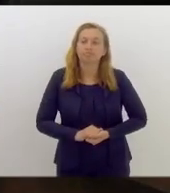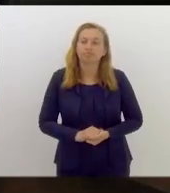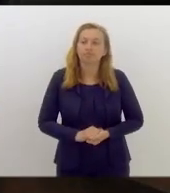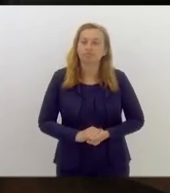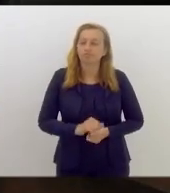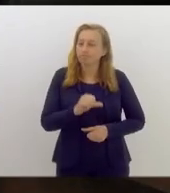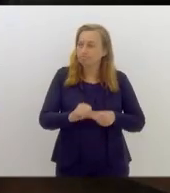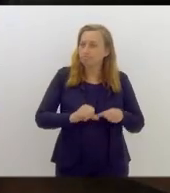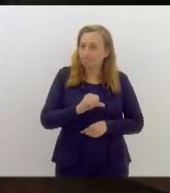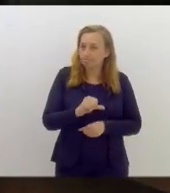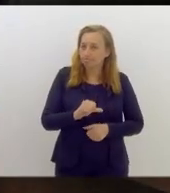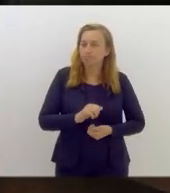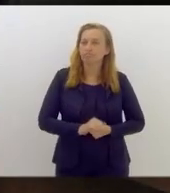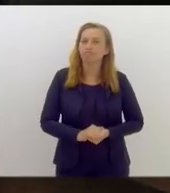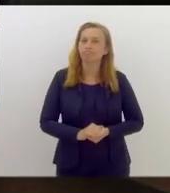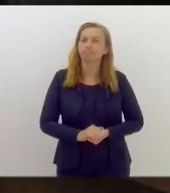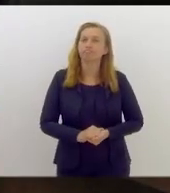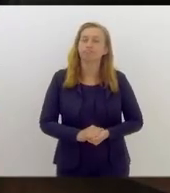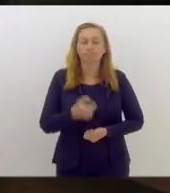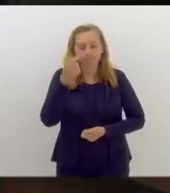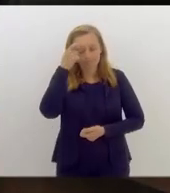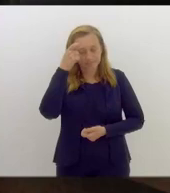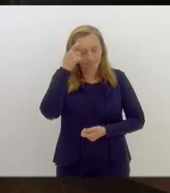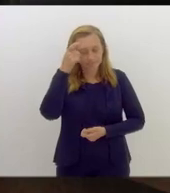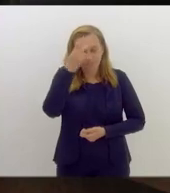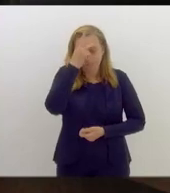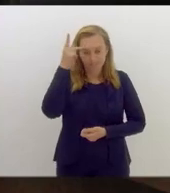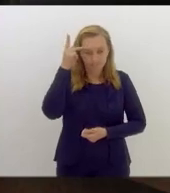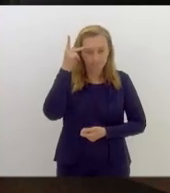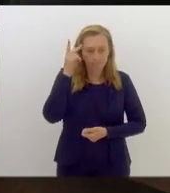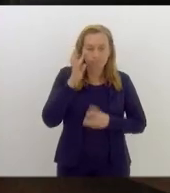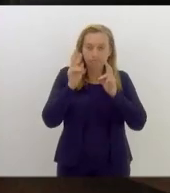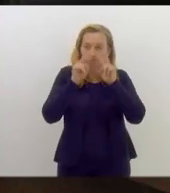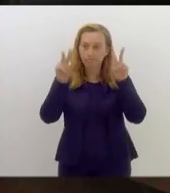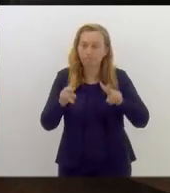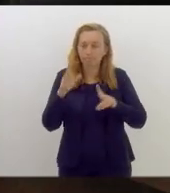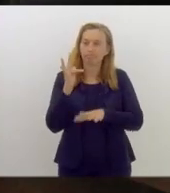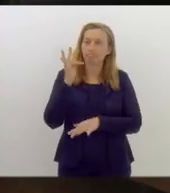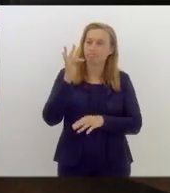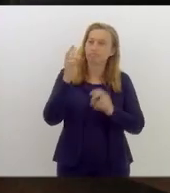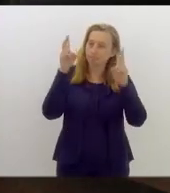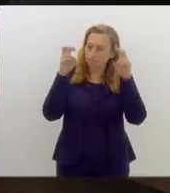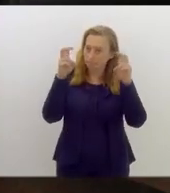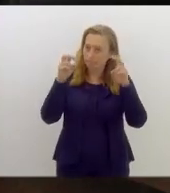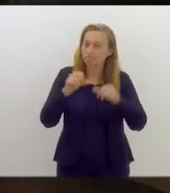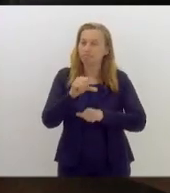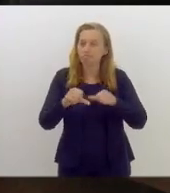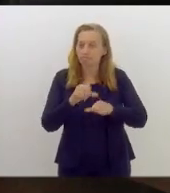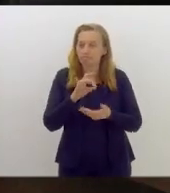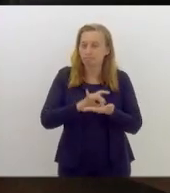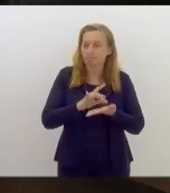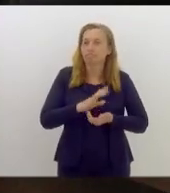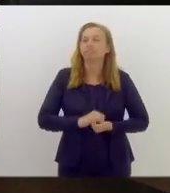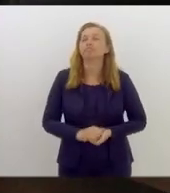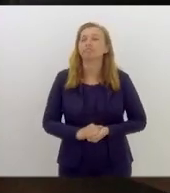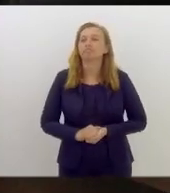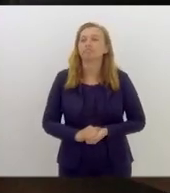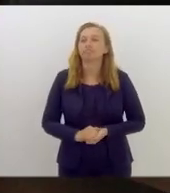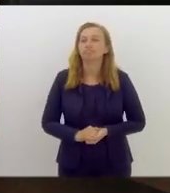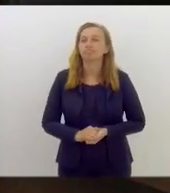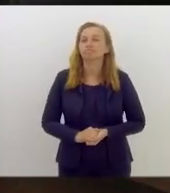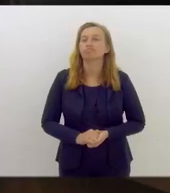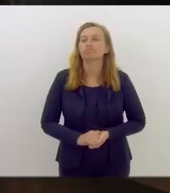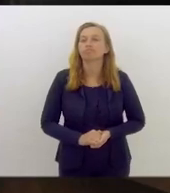para mudar a mente das pessoas, a visão sobre o tema e, com isso, mudar a realidade.